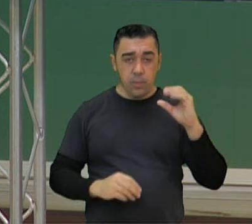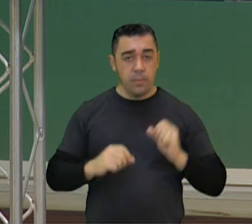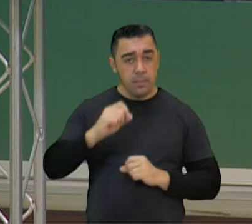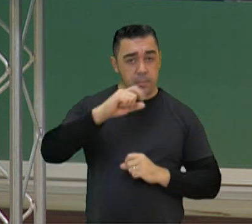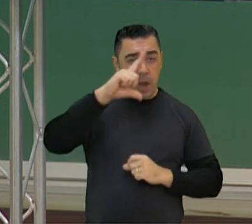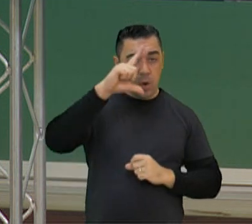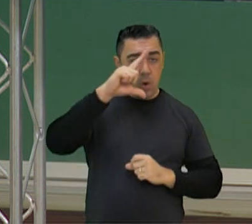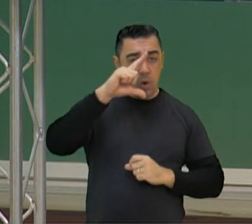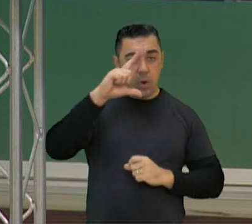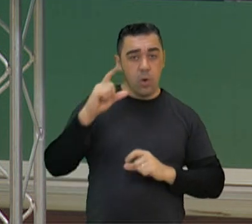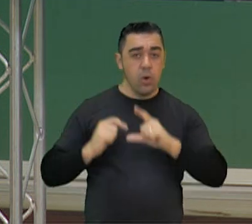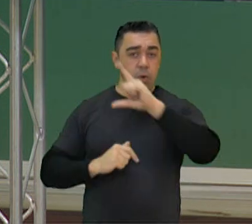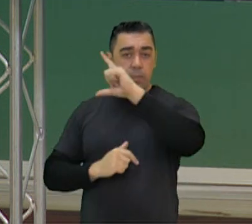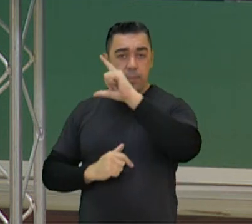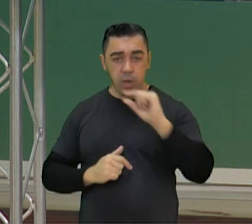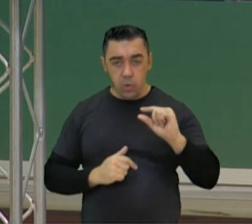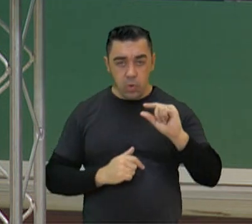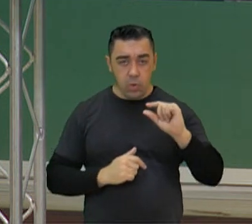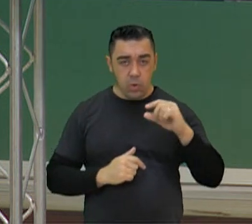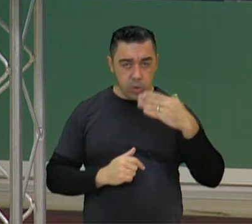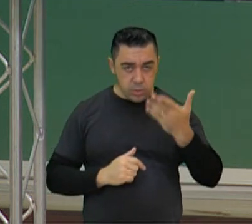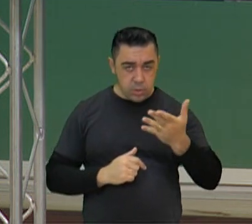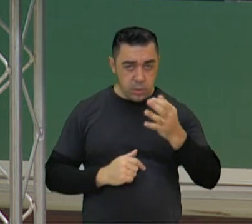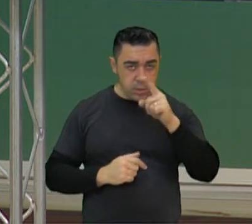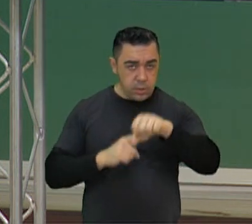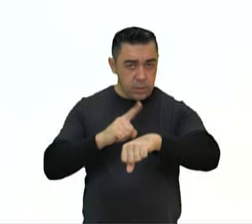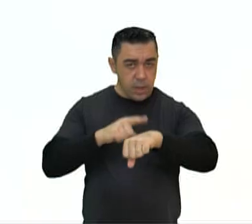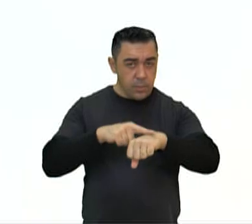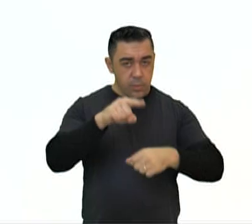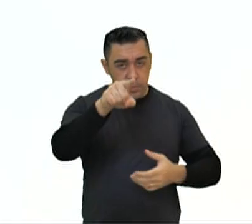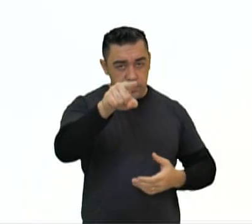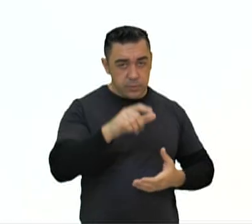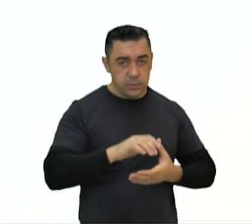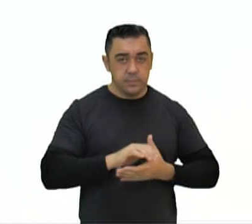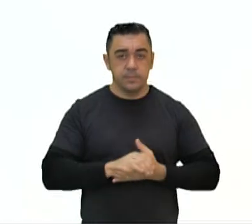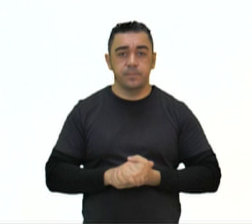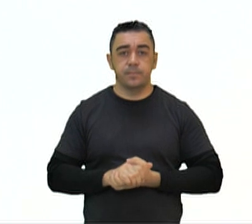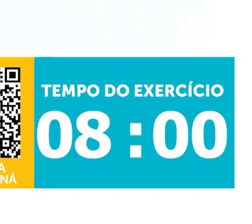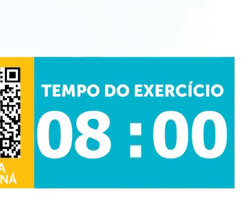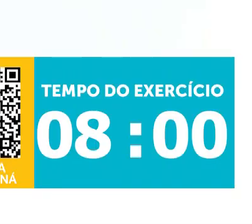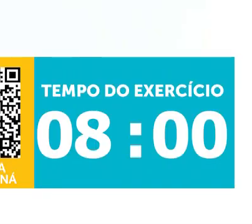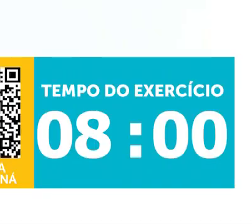sinal de menor ou de maior. Tempo para tentar identificar.